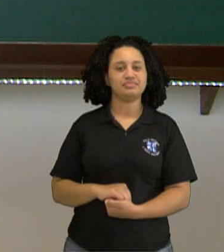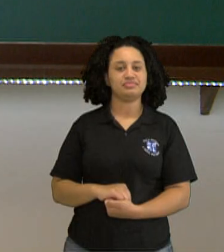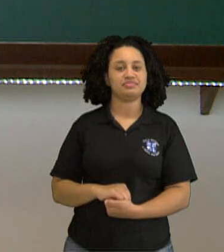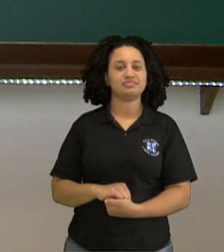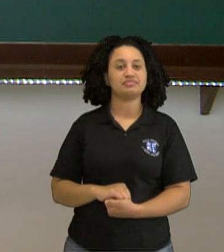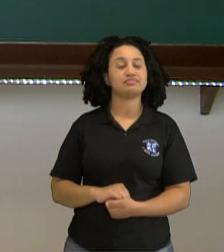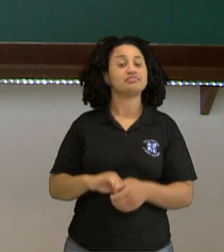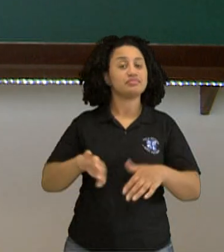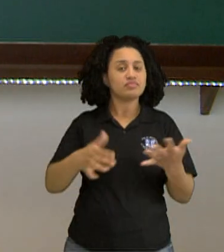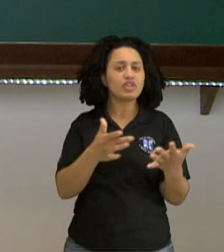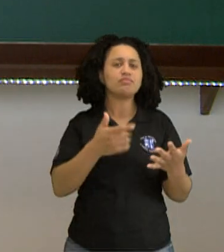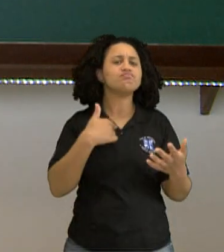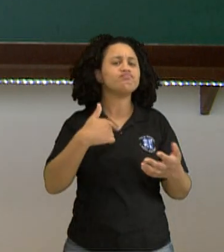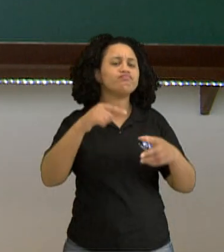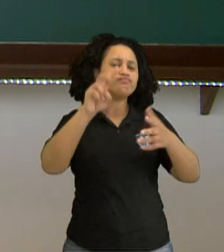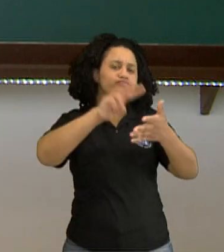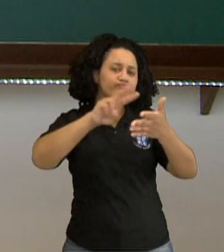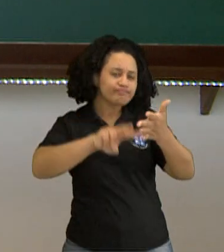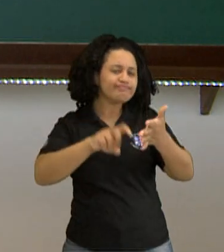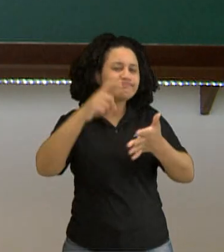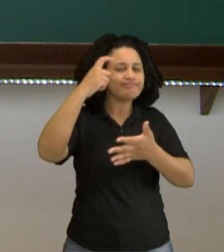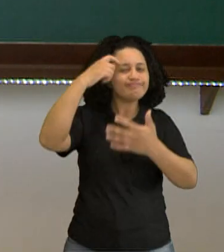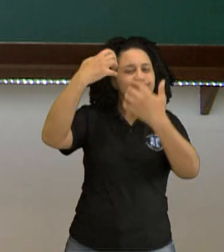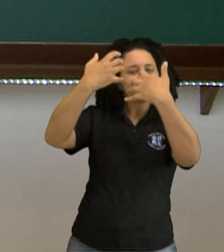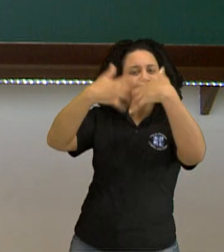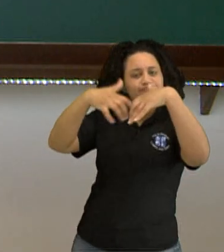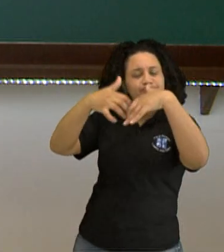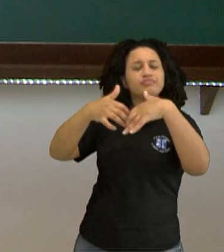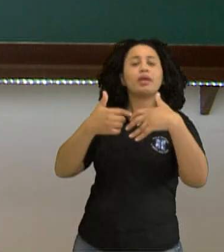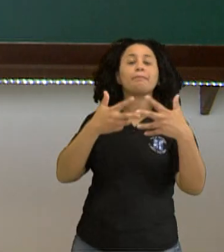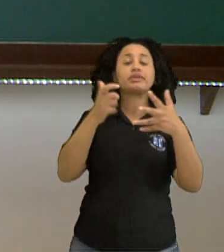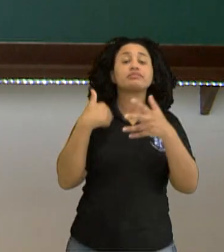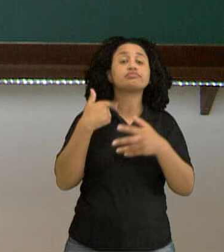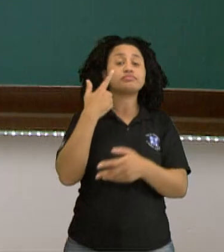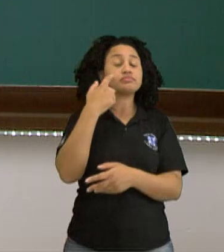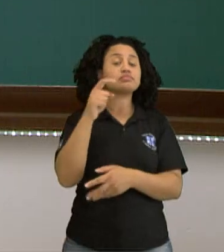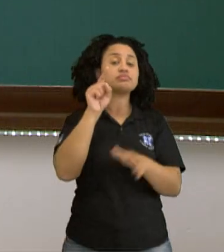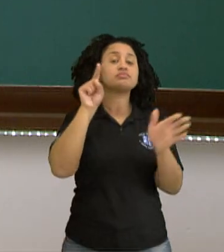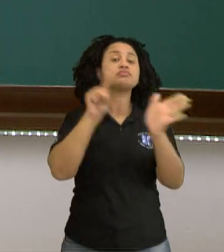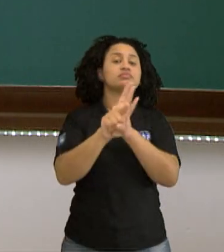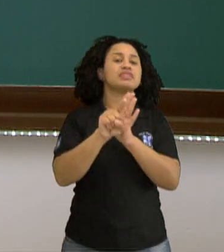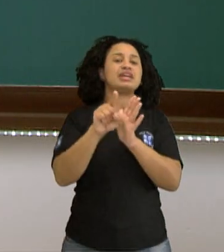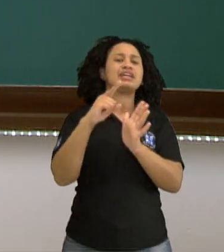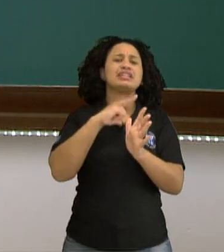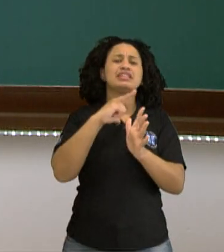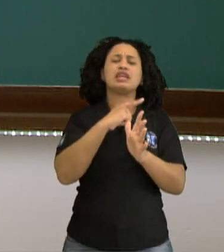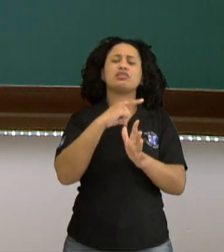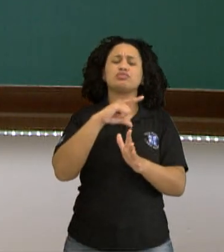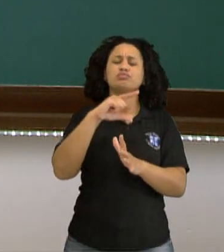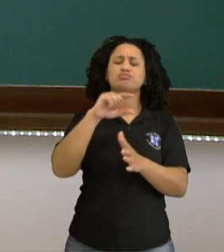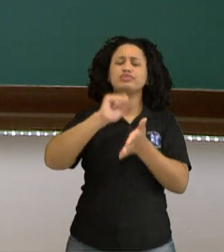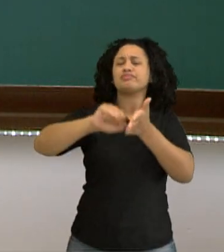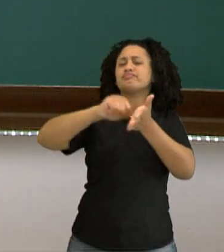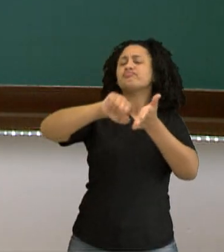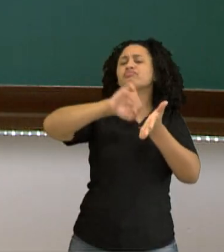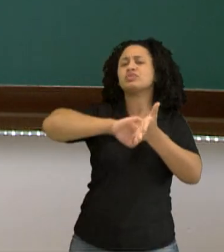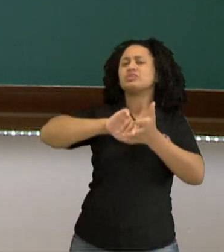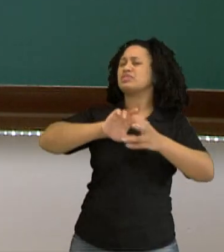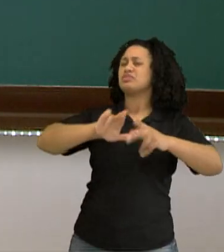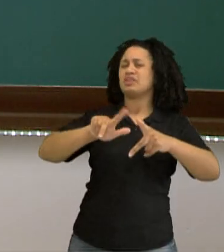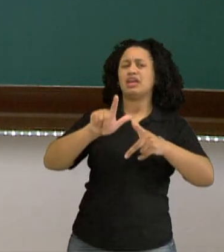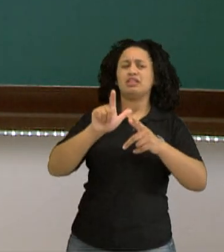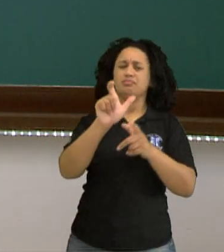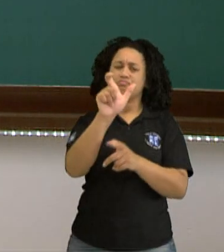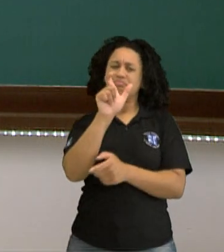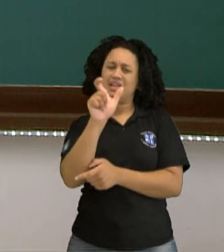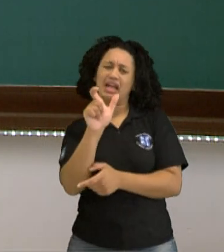aí, analisaram, pensaram? Veja que interessante essa pergunta. Ela tem um português um pouco mais rebuscado, né? Palavras como